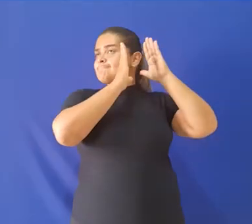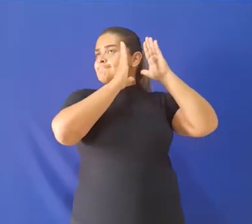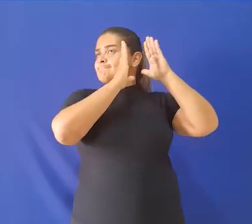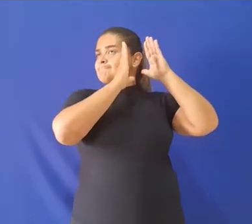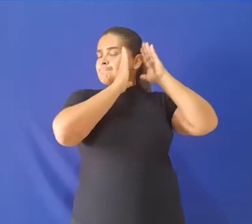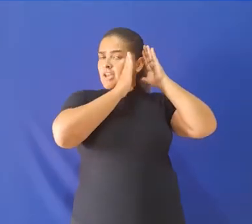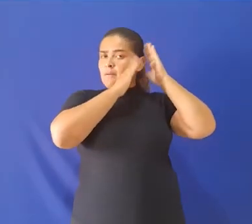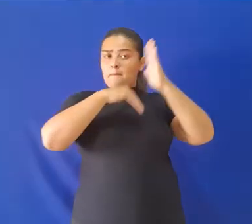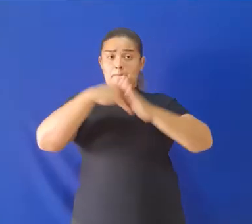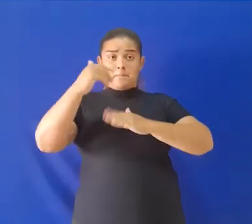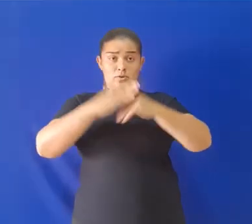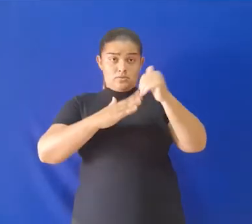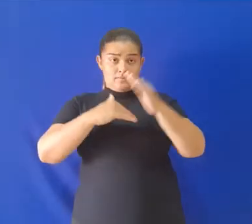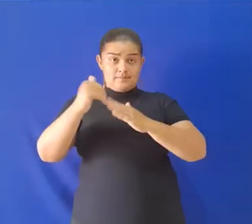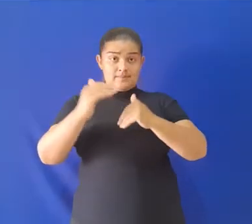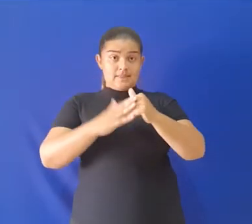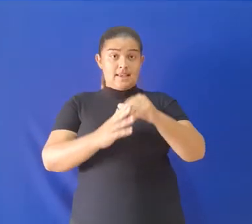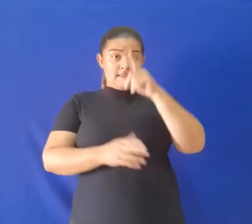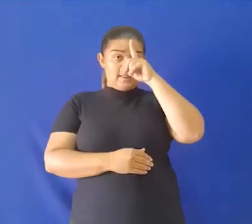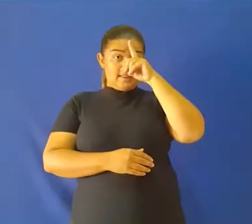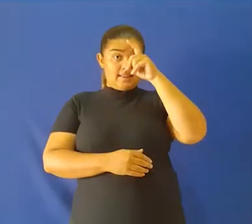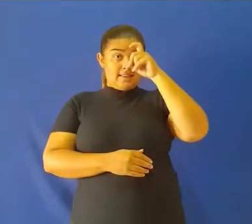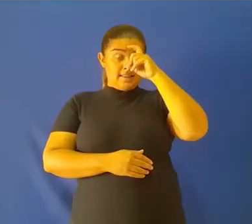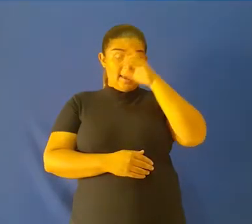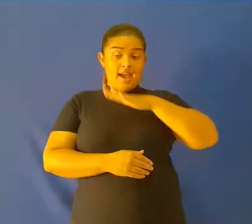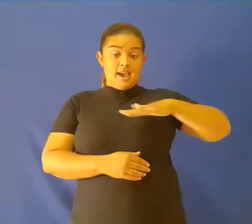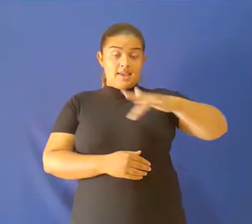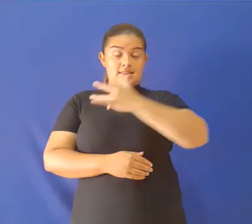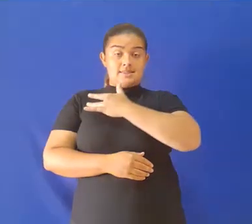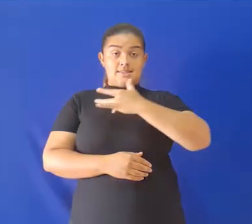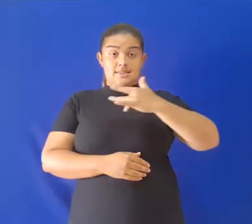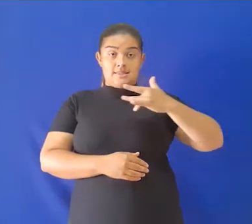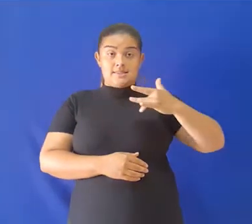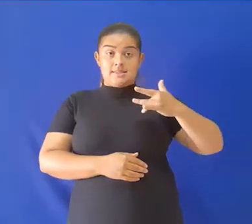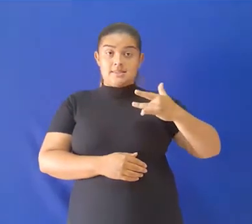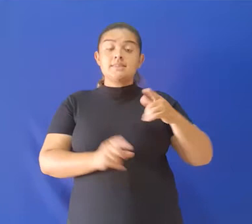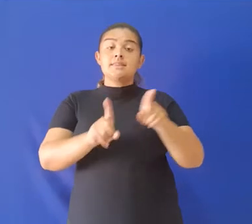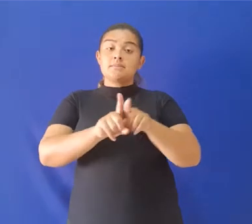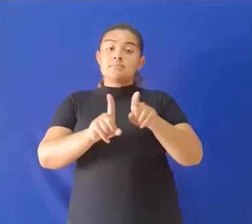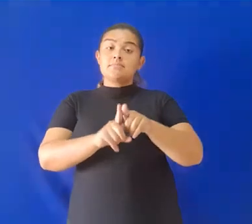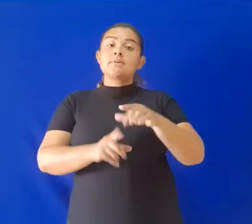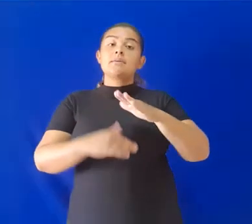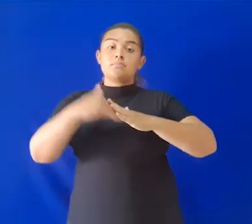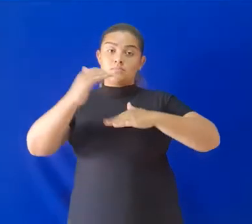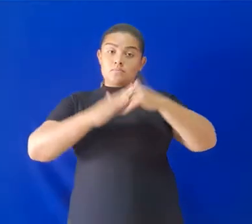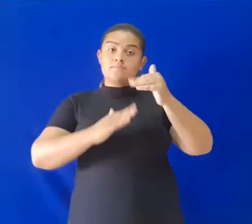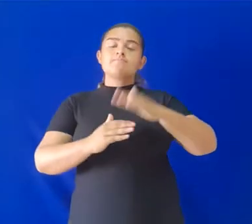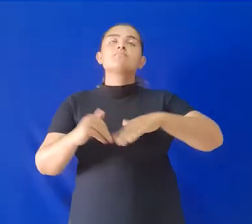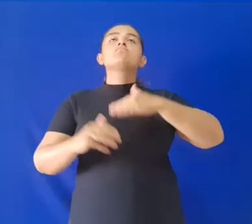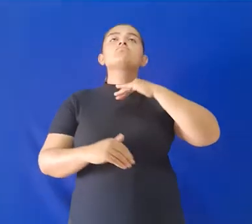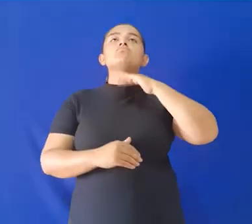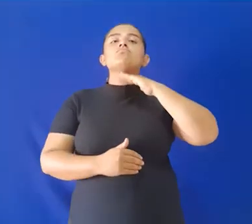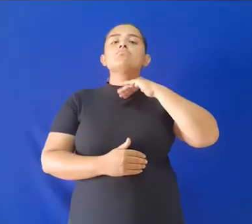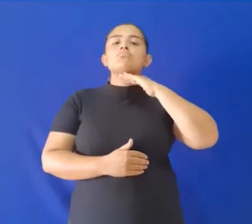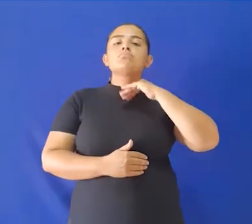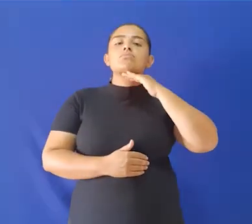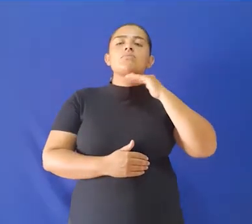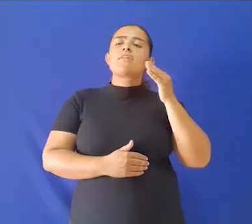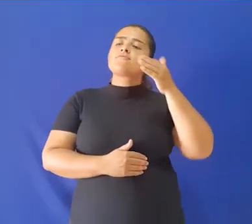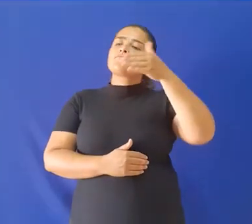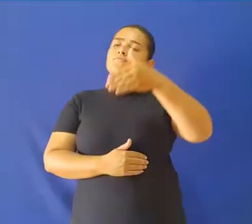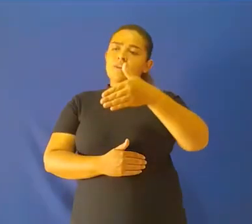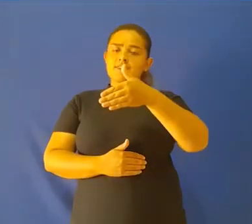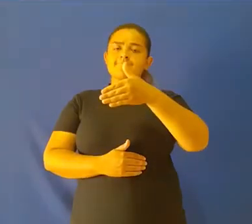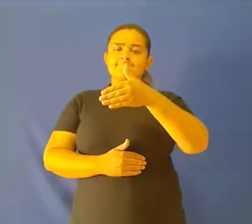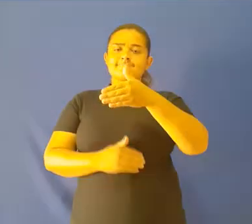de triagem onde um profissional capacitado da área da fonoaudiologia vai se dirigir